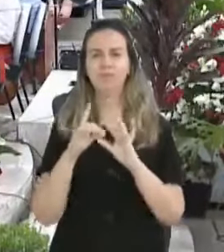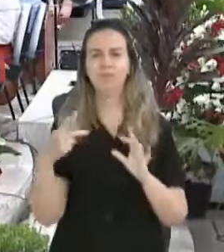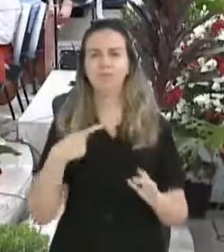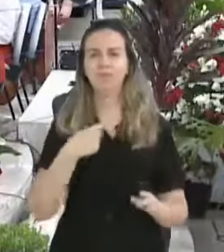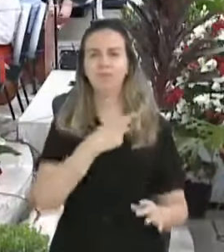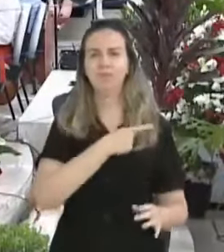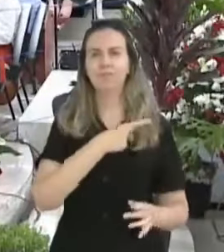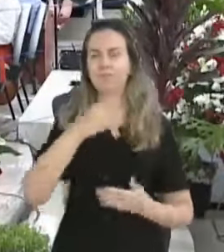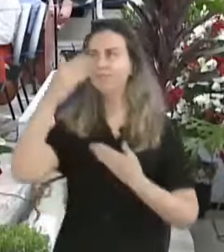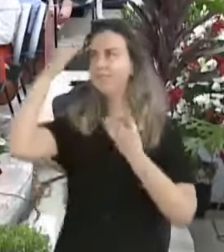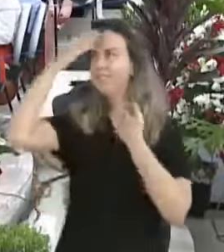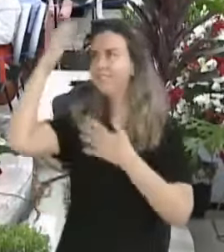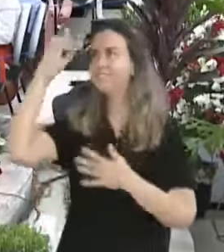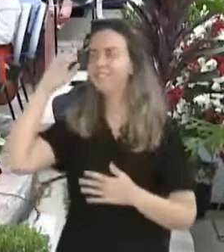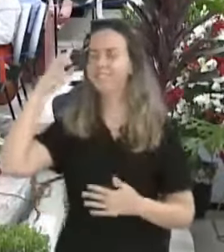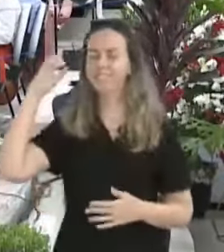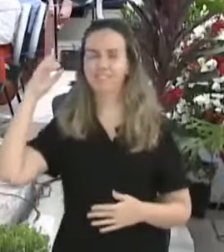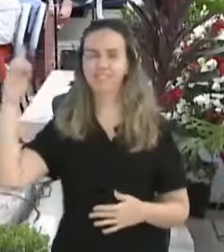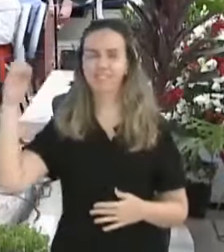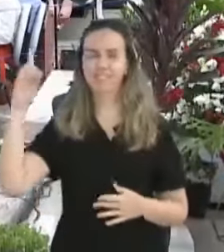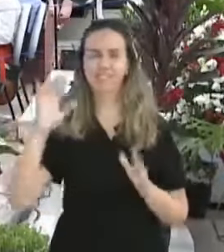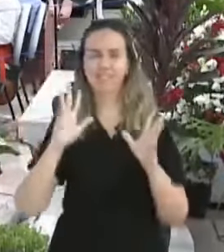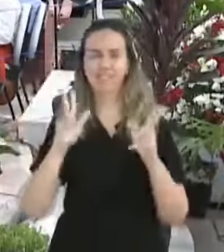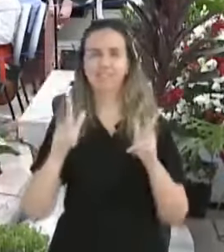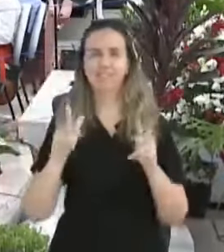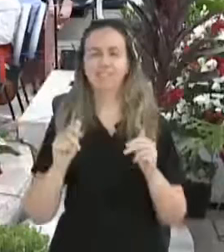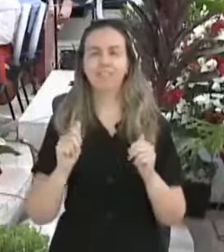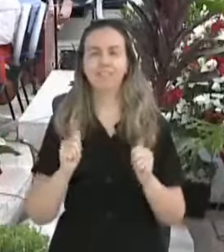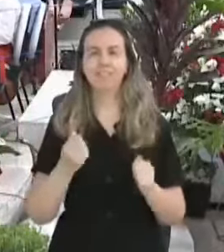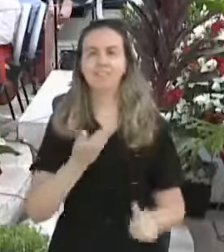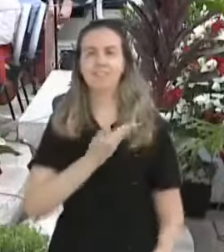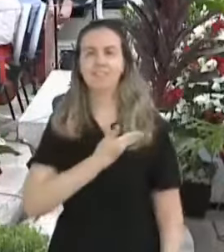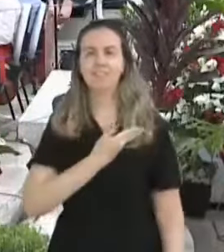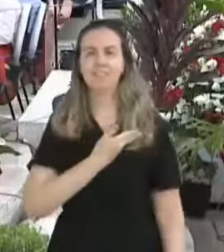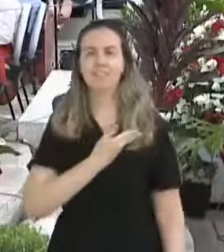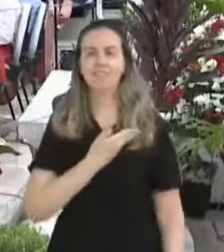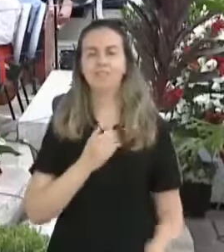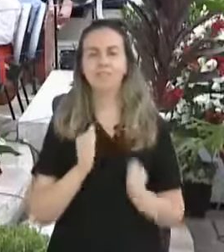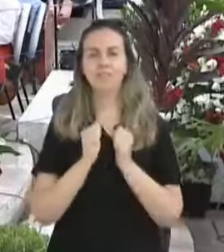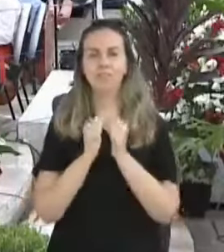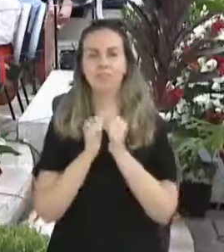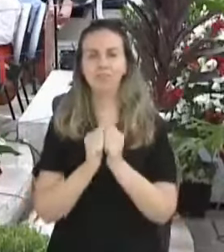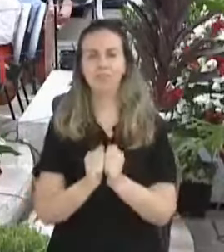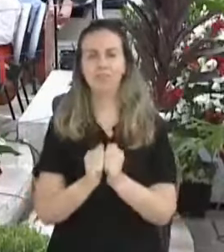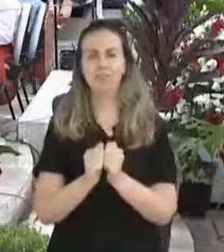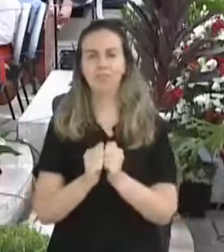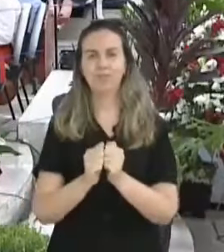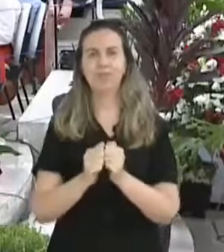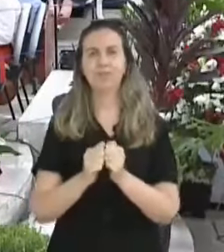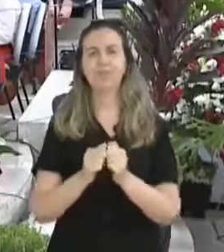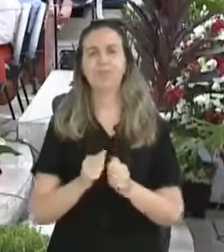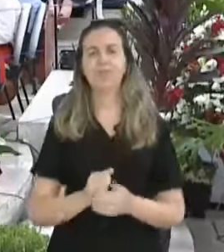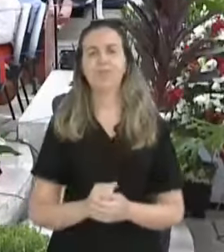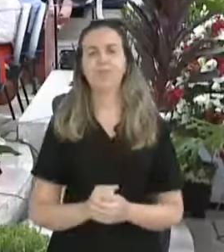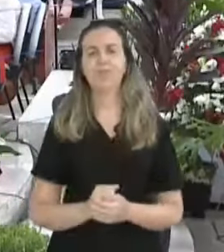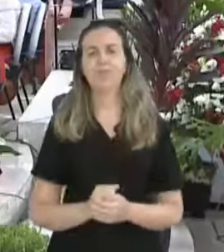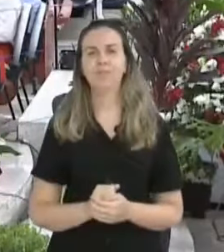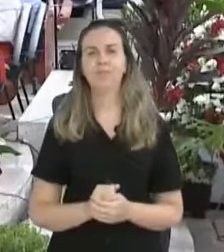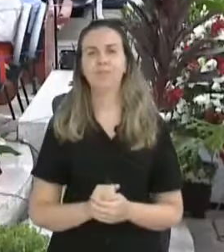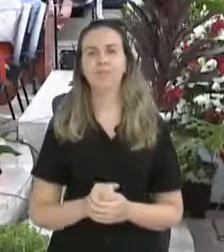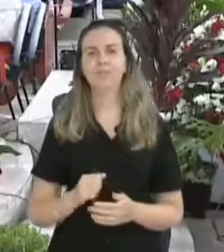Minha gratidão a Deus por todos os companheiros de ministério e a Igreja do